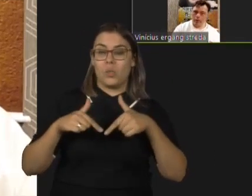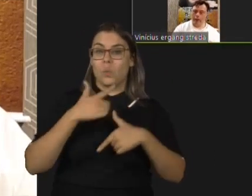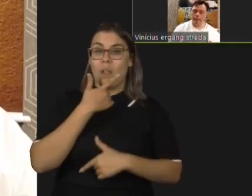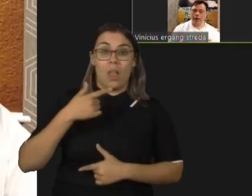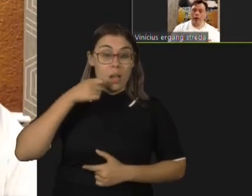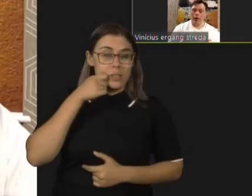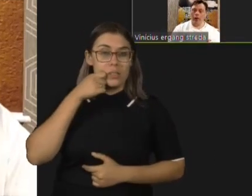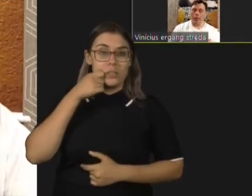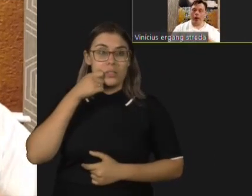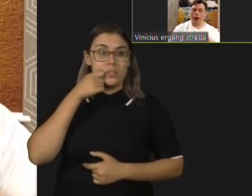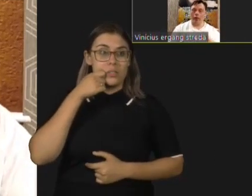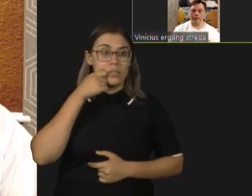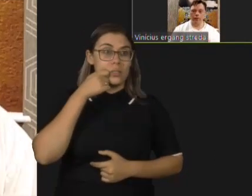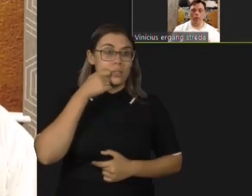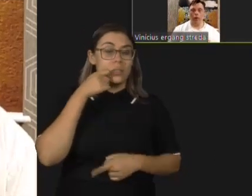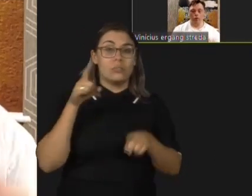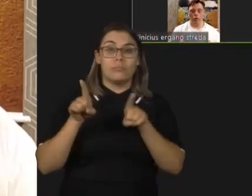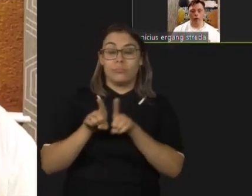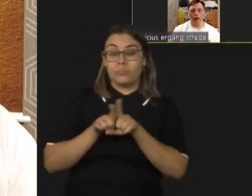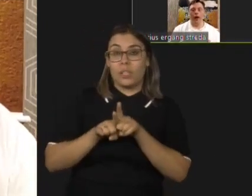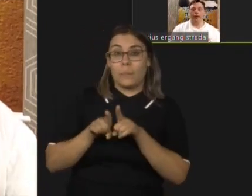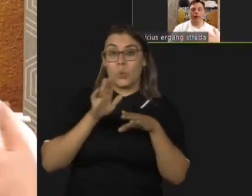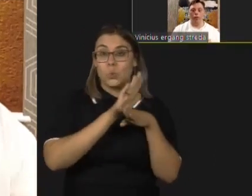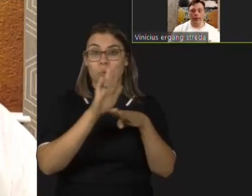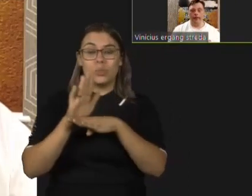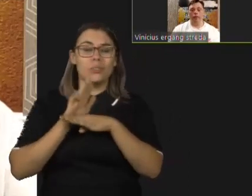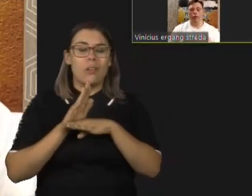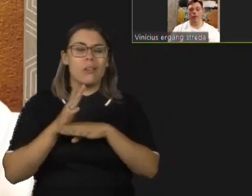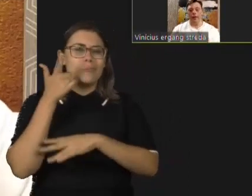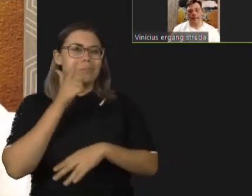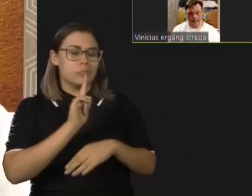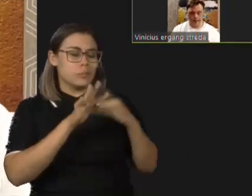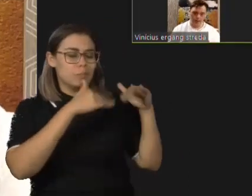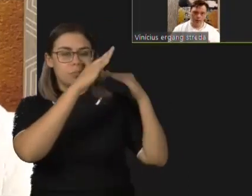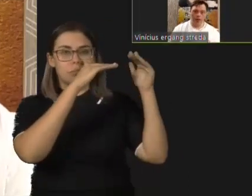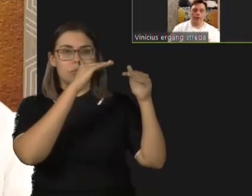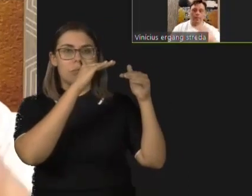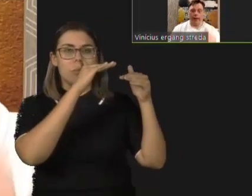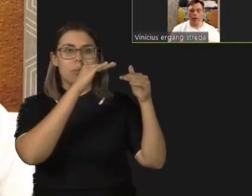no programa de deficiência, no qual resultou essa conquista da autonomia independente.